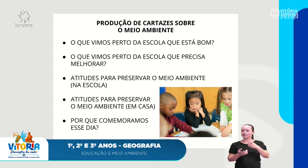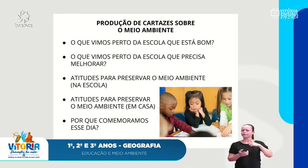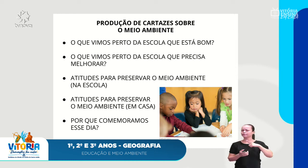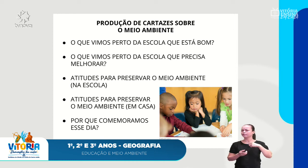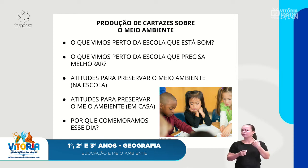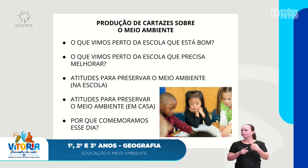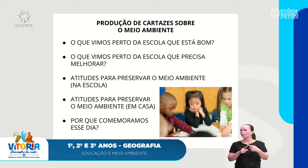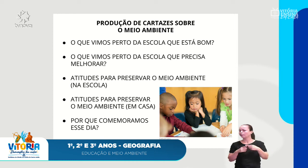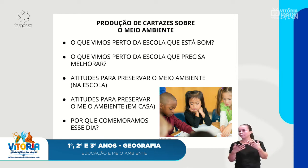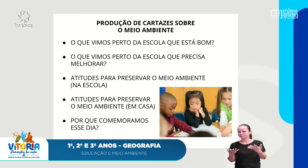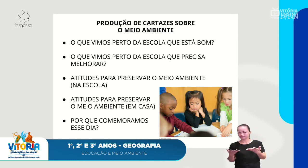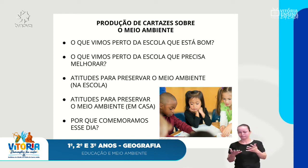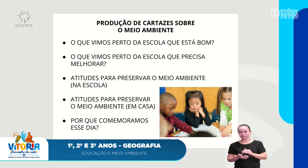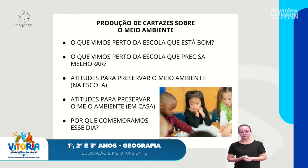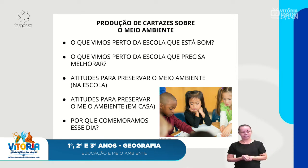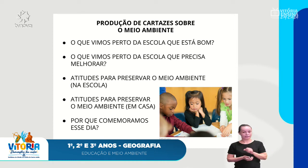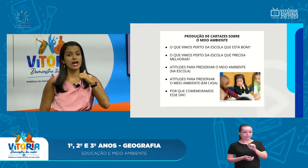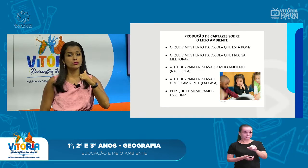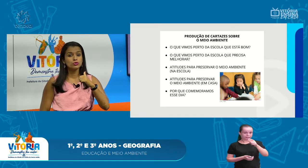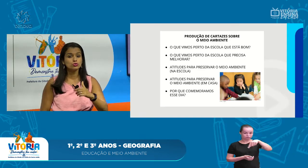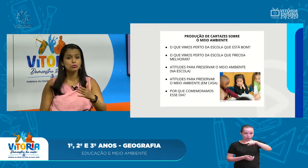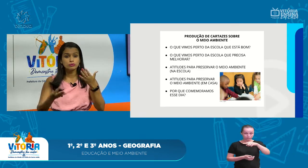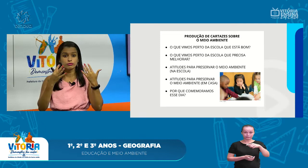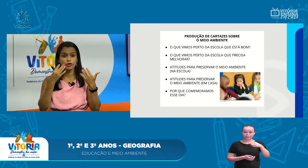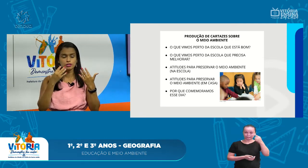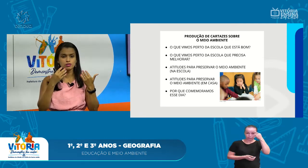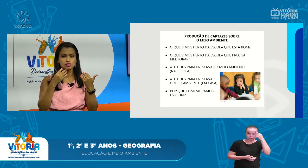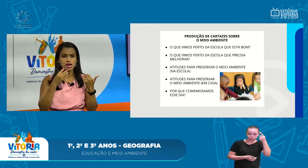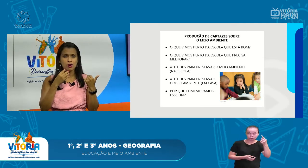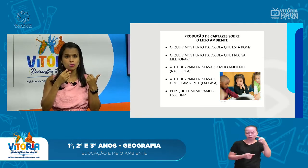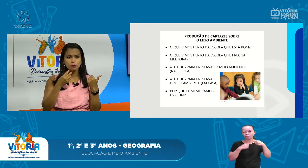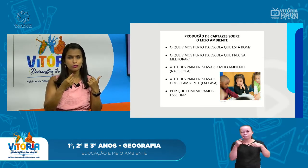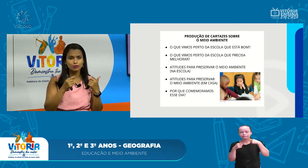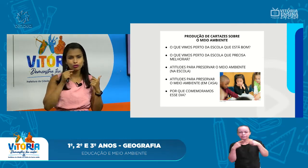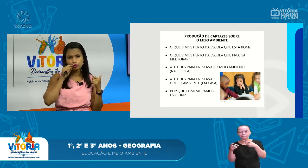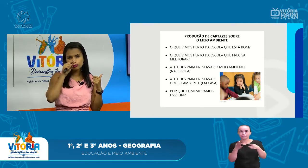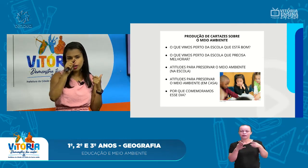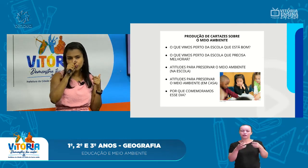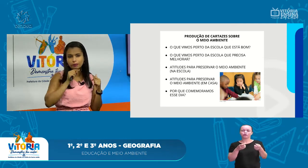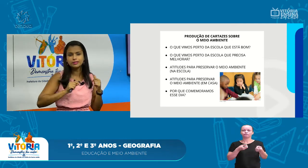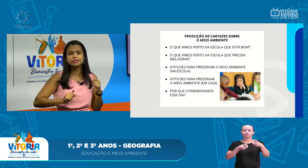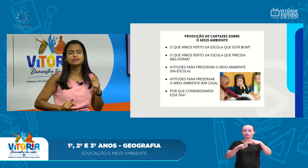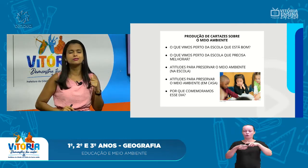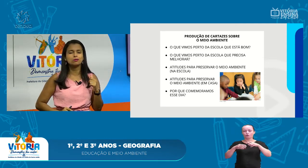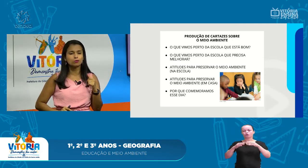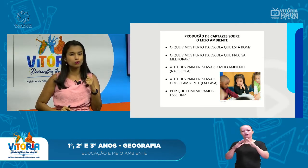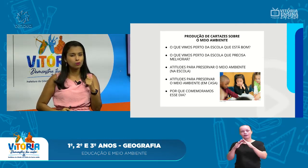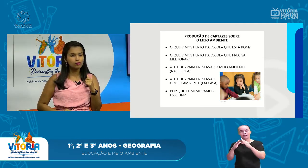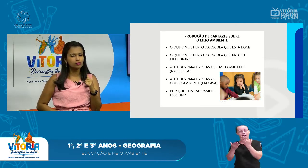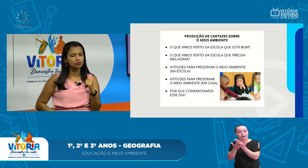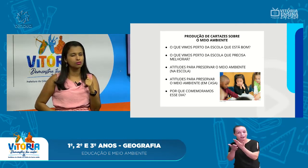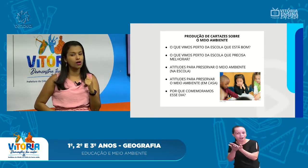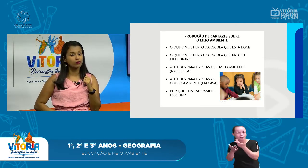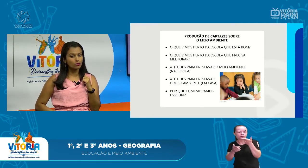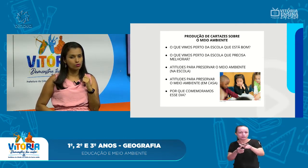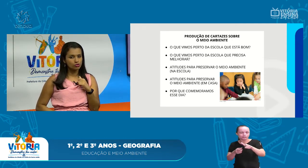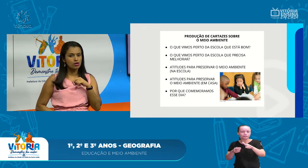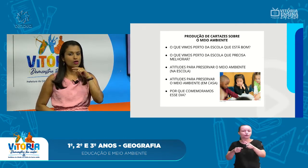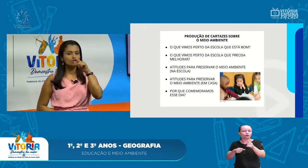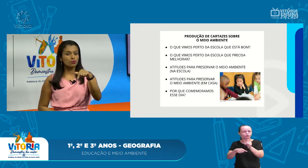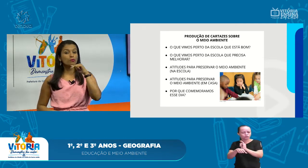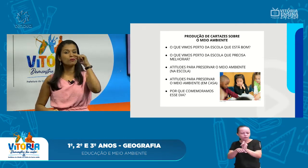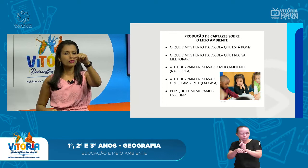inventado? Se você ficou na dúvida, vai lá no YouTube, volta a nossa aula um pouquinho, que eu estou falando bem direitinho, logo no começo da nossa aula de